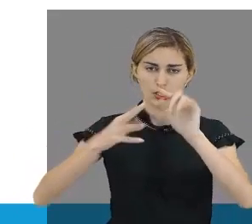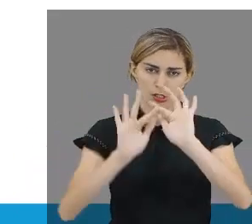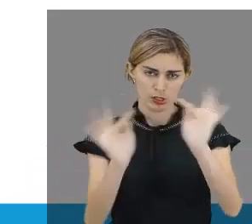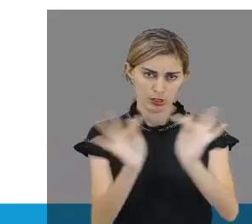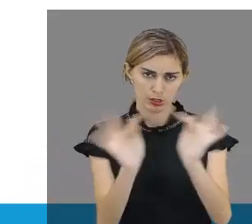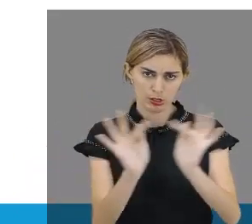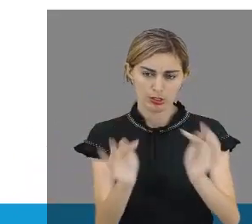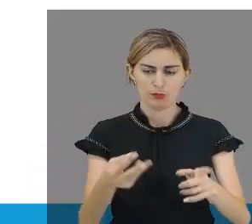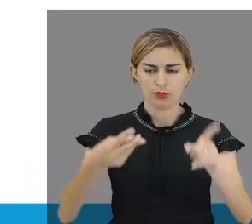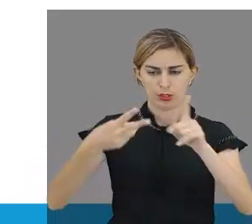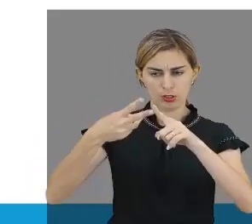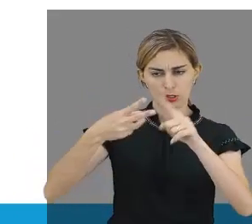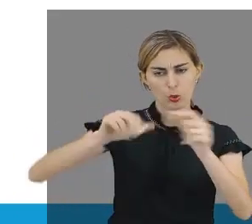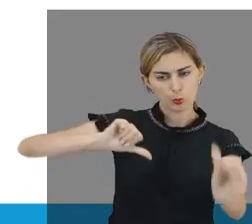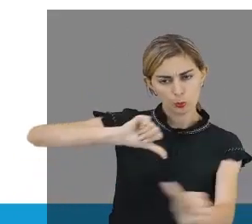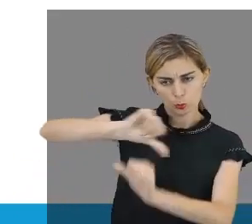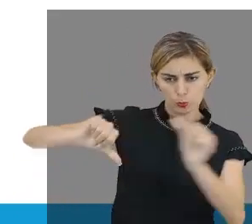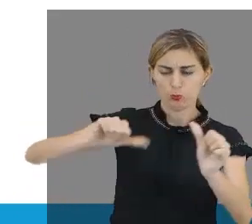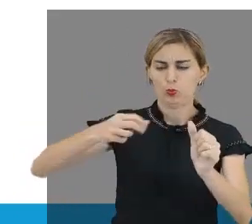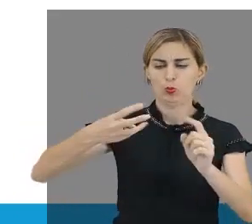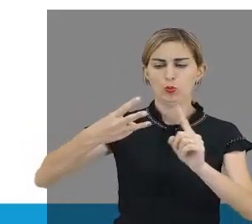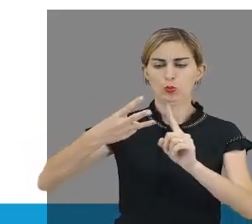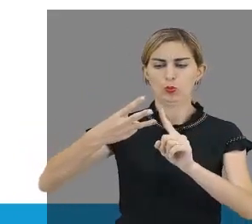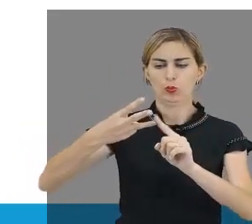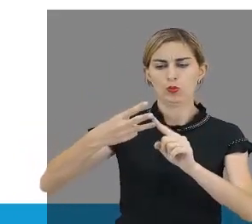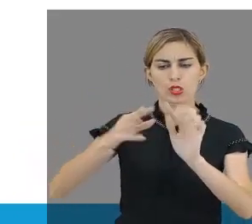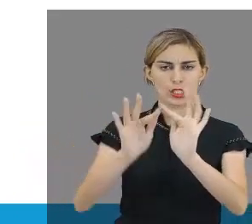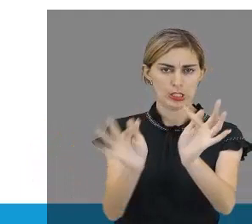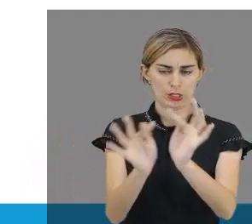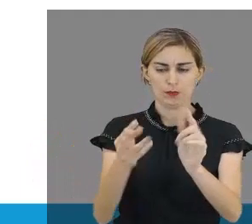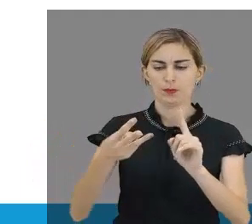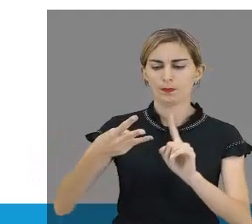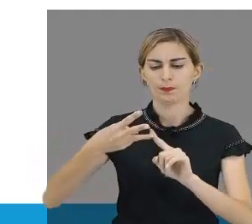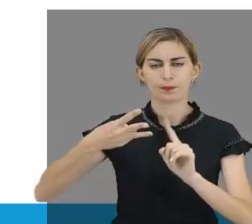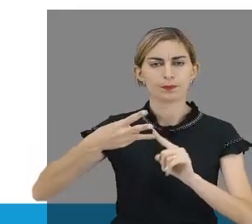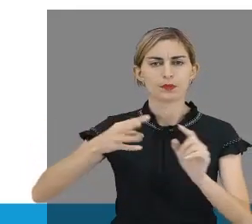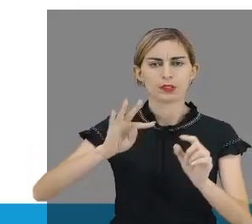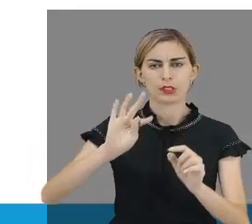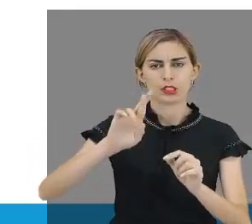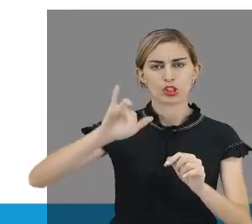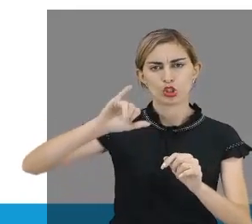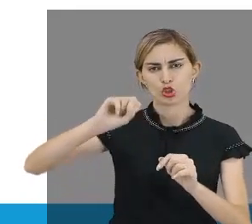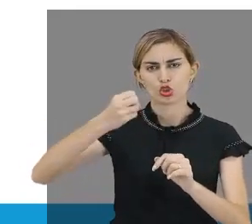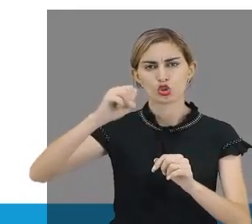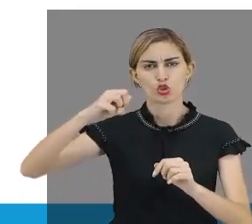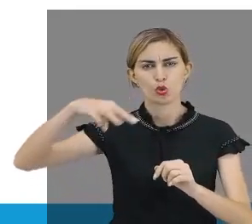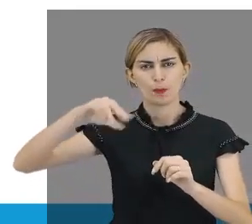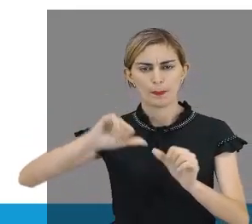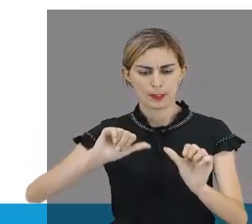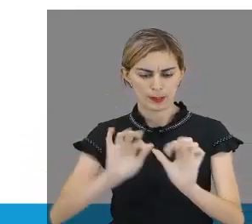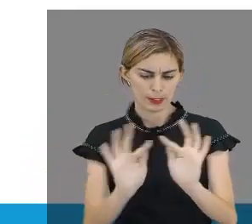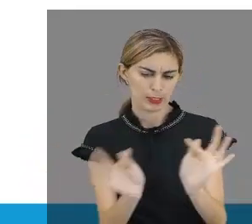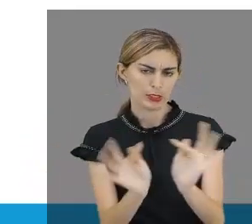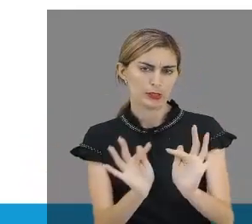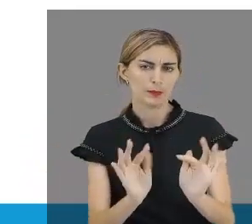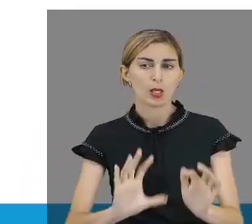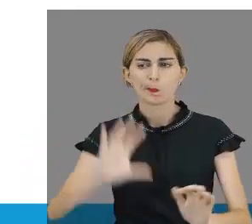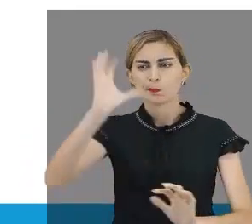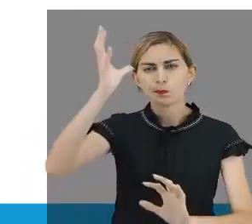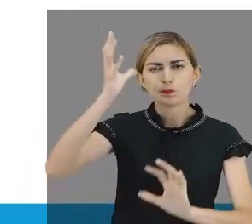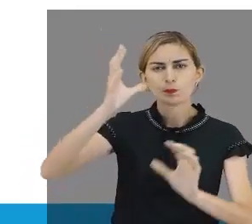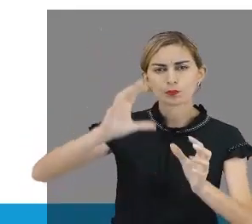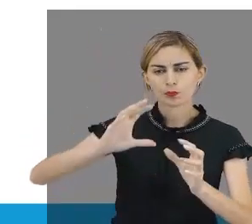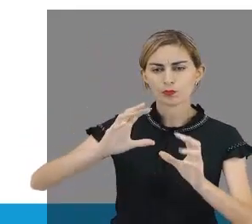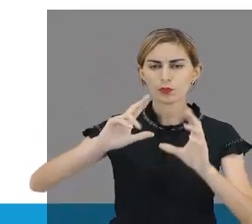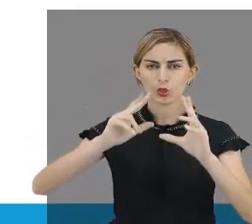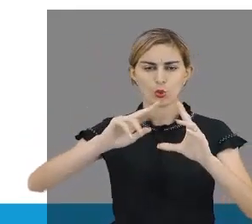Trissomia simples, trissomia por translocação e mosaicismo. Trissomia simples, o que é?